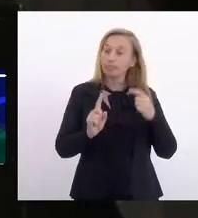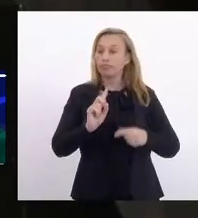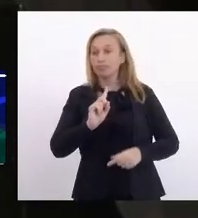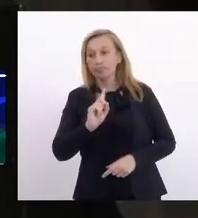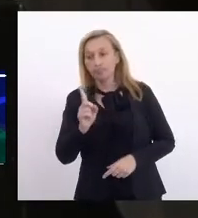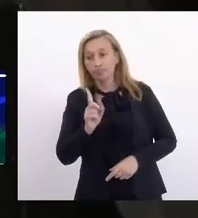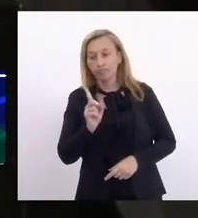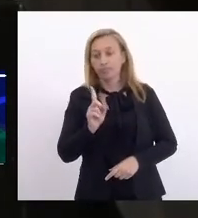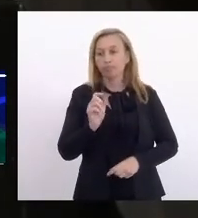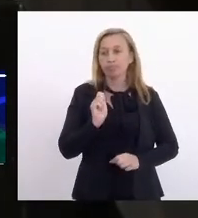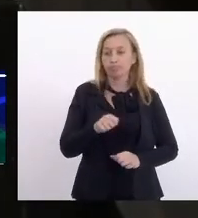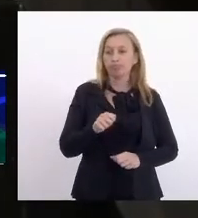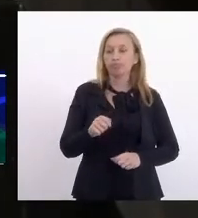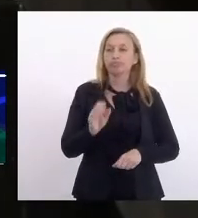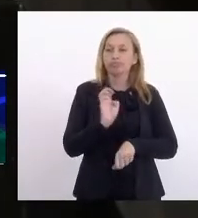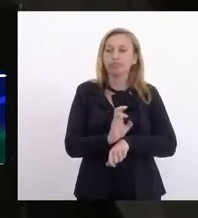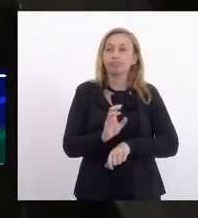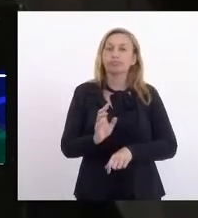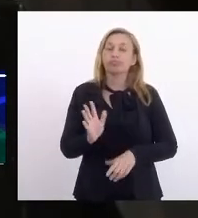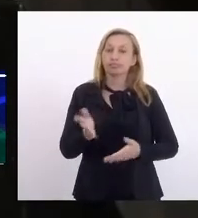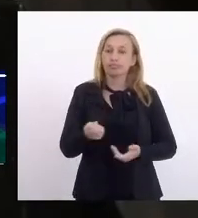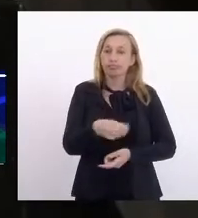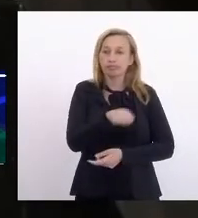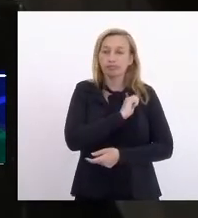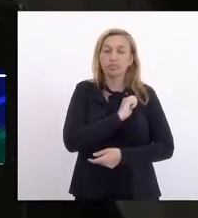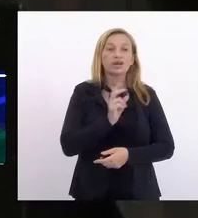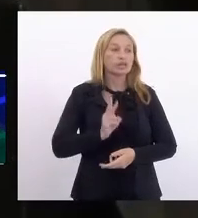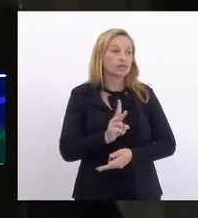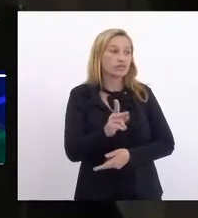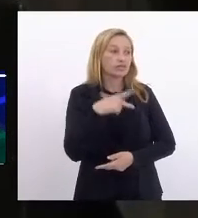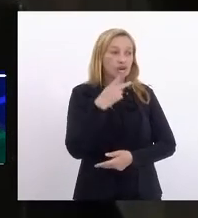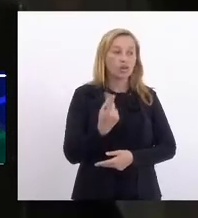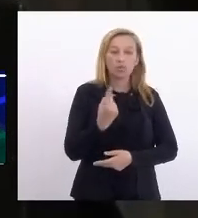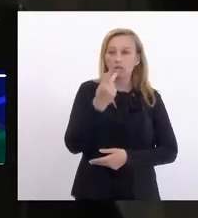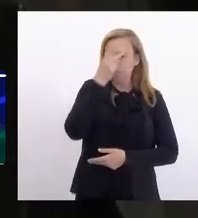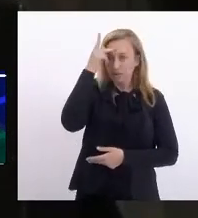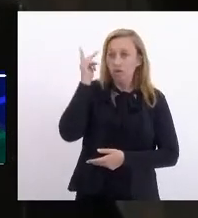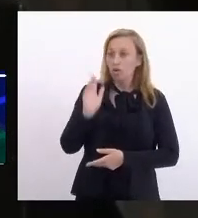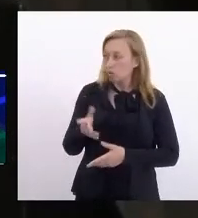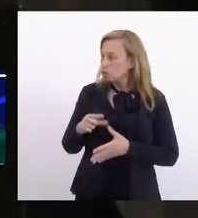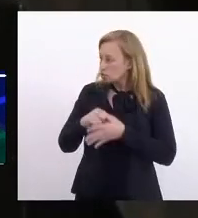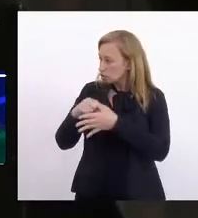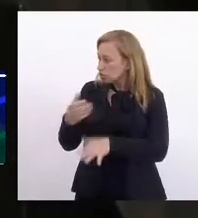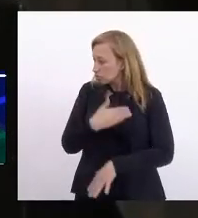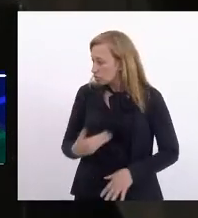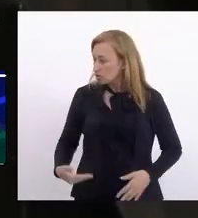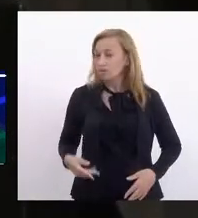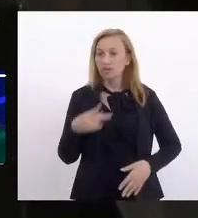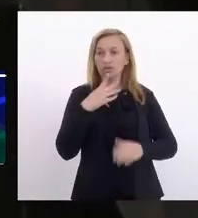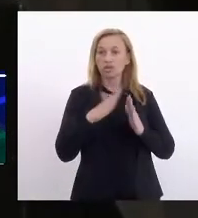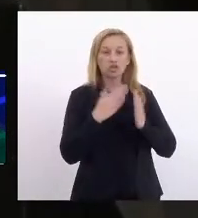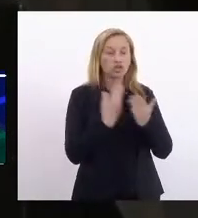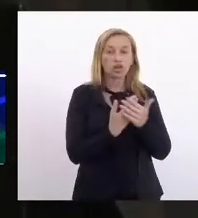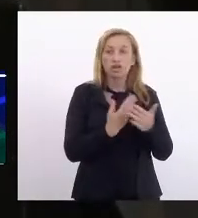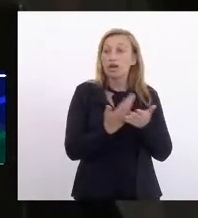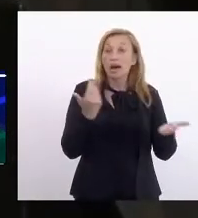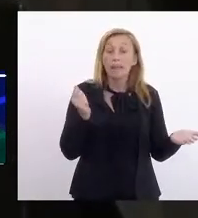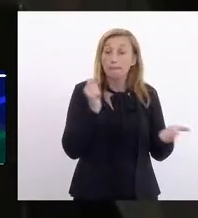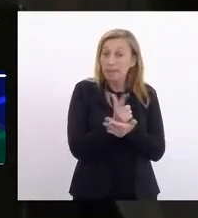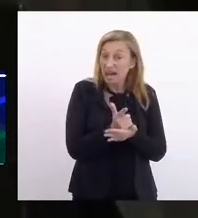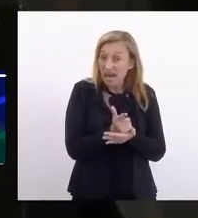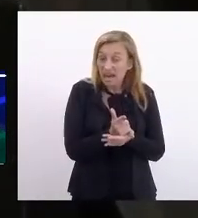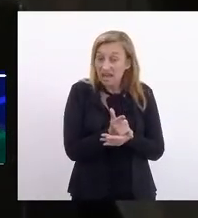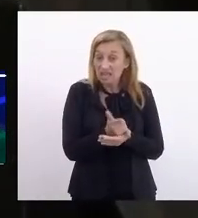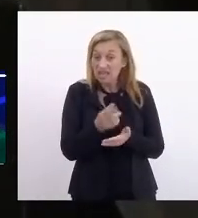âmbito do regime de recuperação fiscal. Toda hora vem alguém dizer... Hoje o líder do governo disse no Colégio de Líderes, ó, vai acabar não pagando o